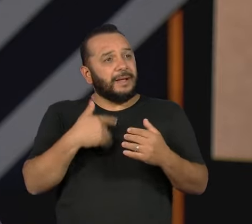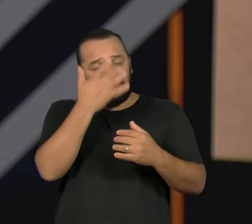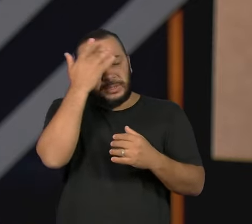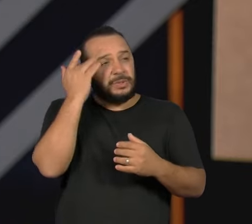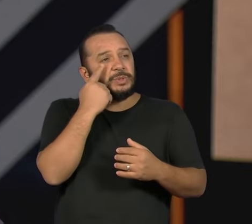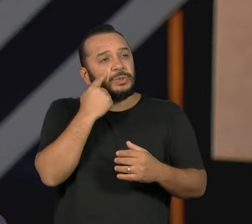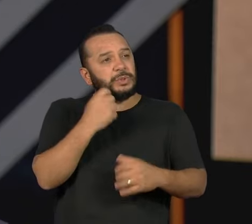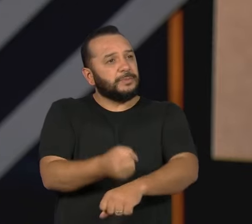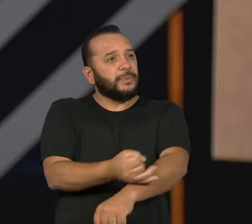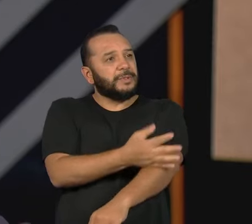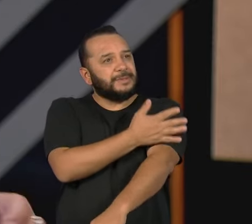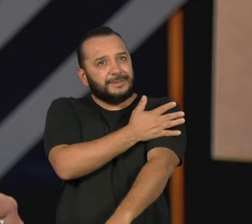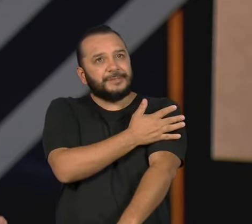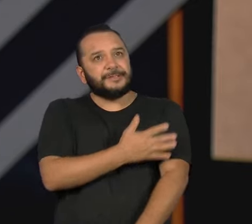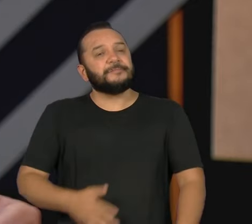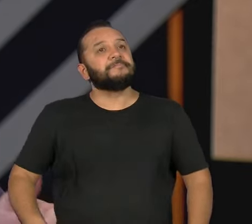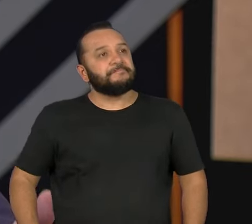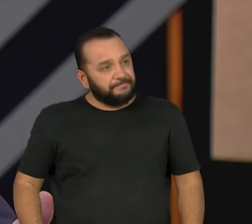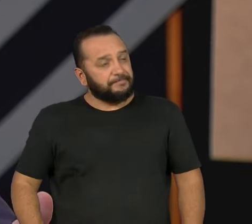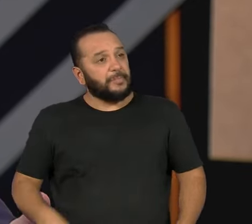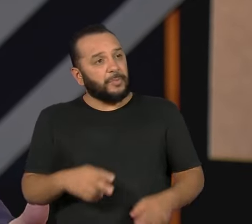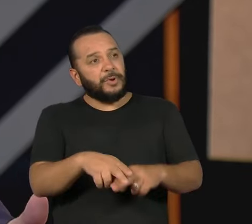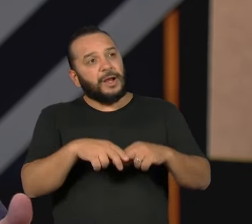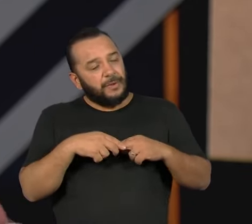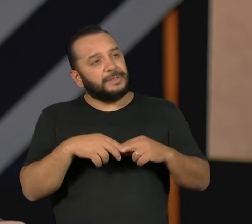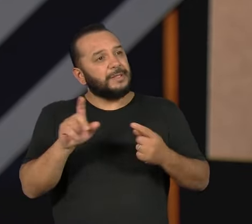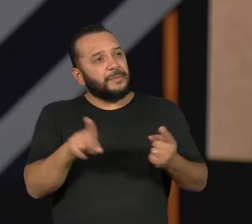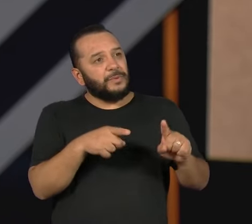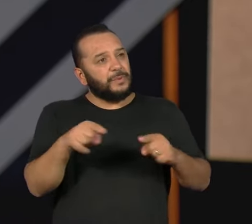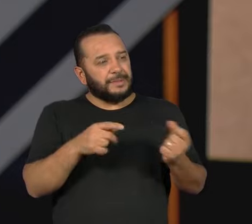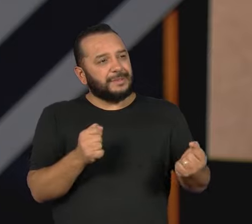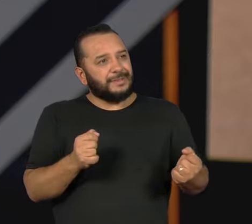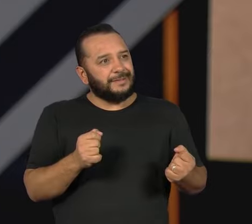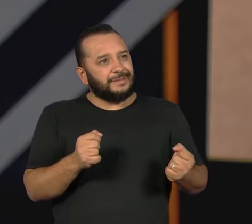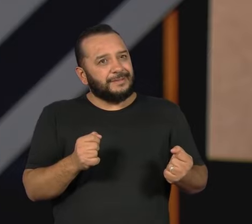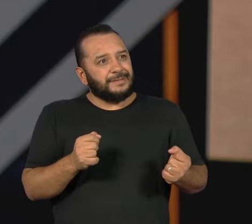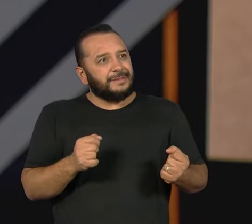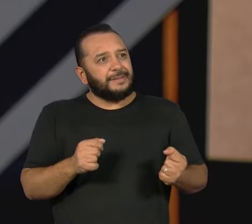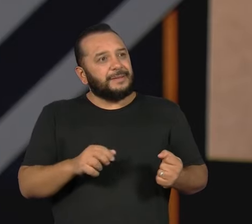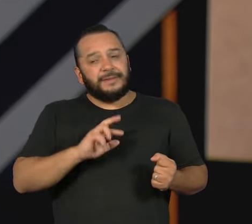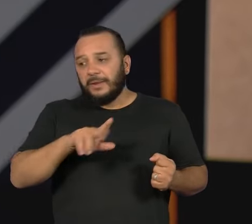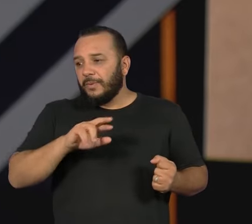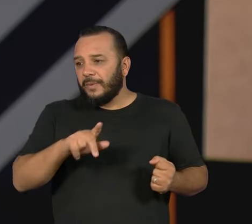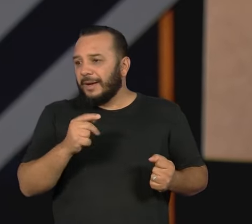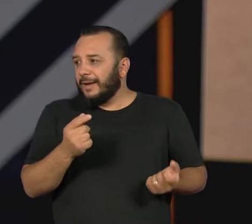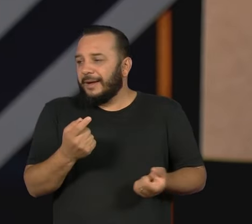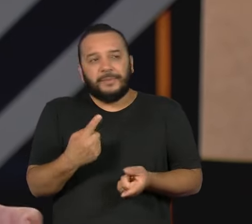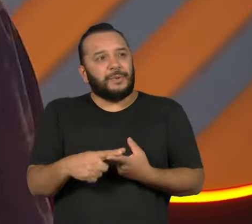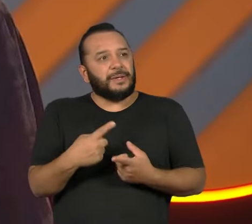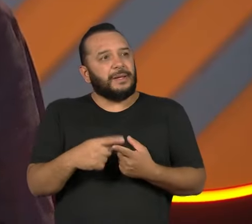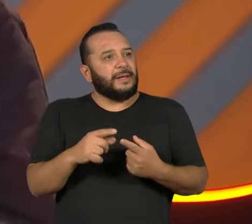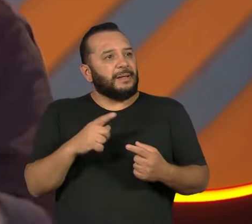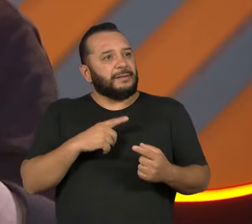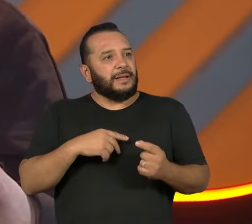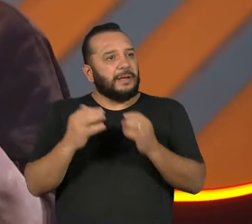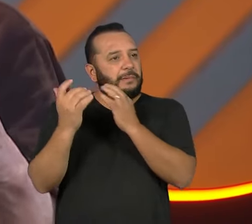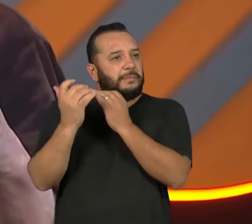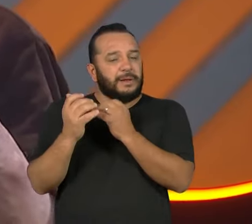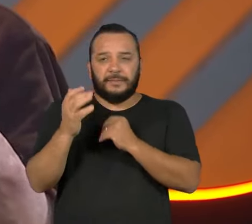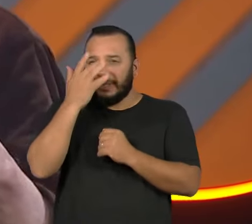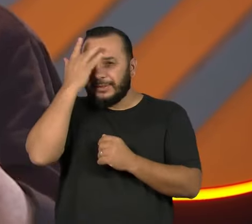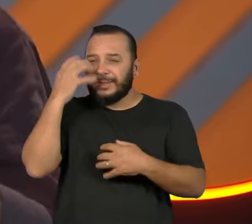e tal, a emoção era pela música e não pela melodia que eu estava tocando. Não, e um bálsamo para